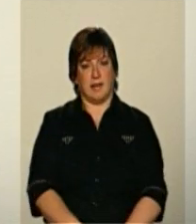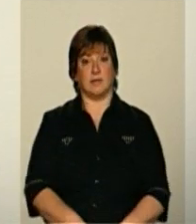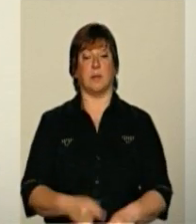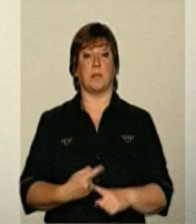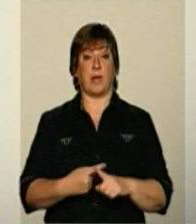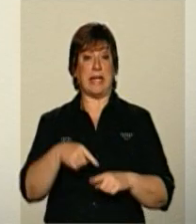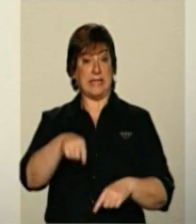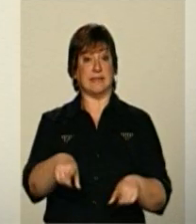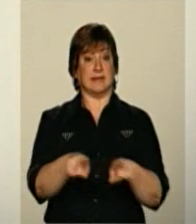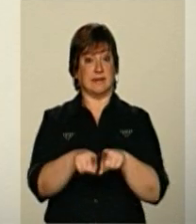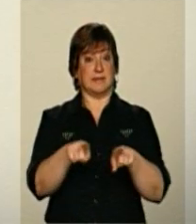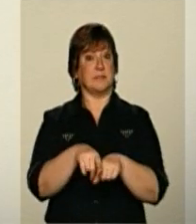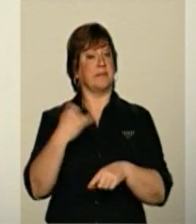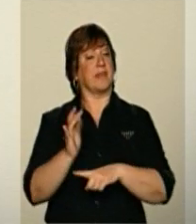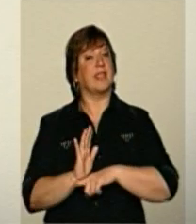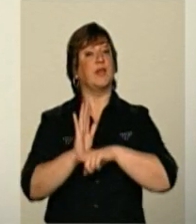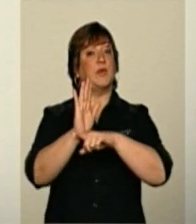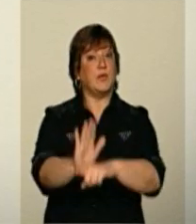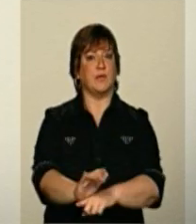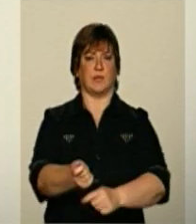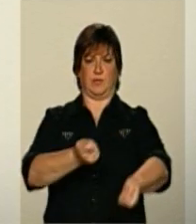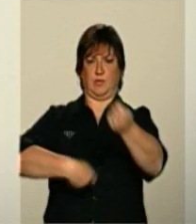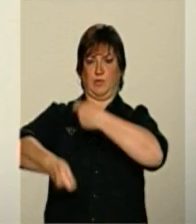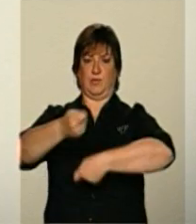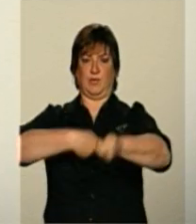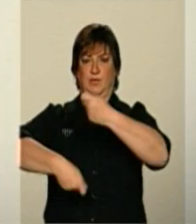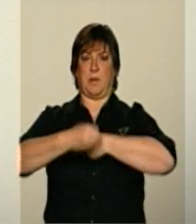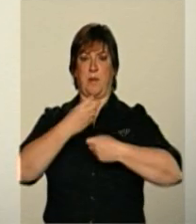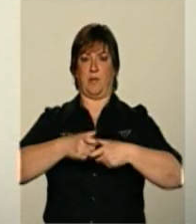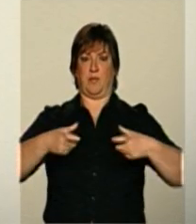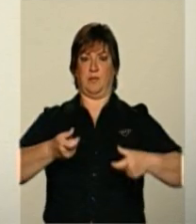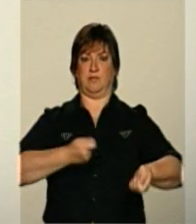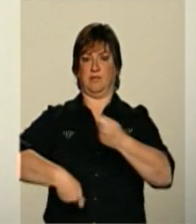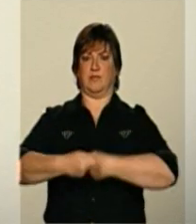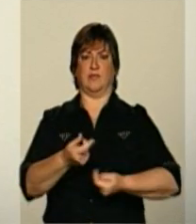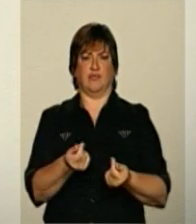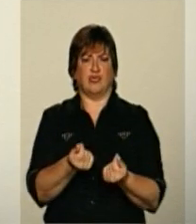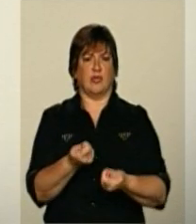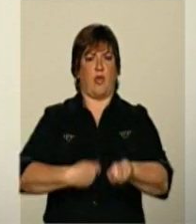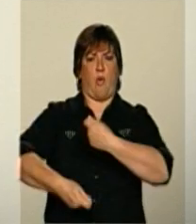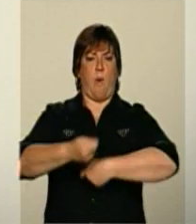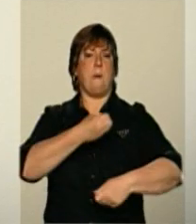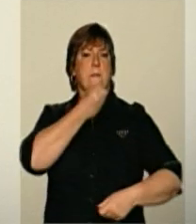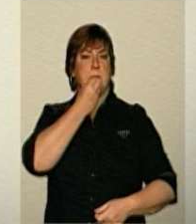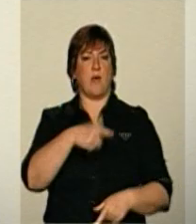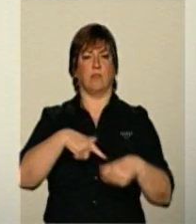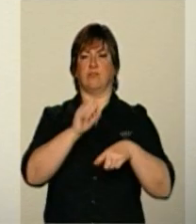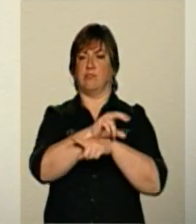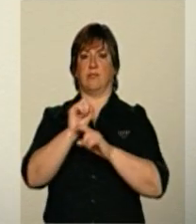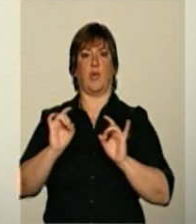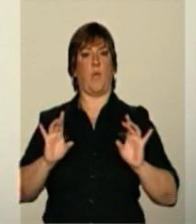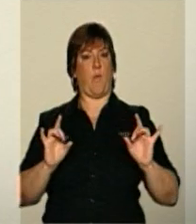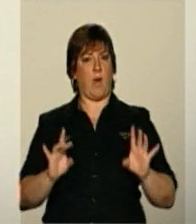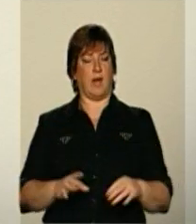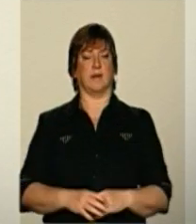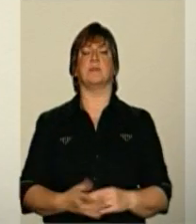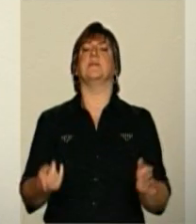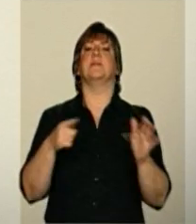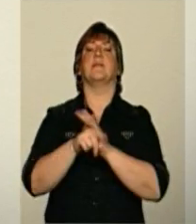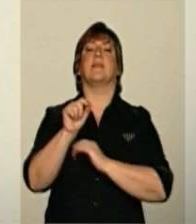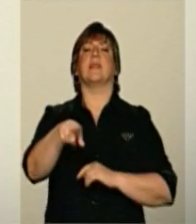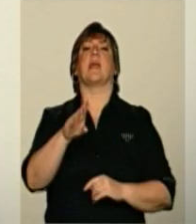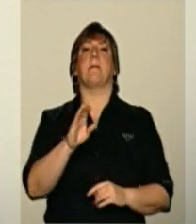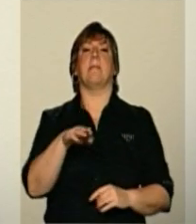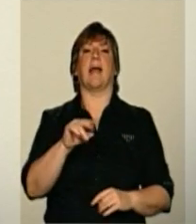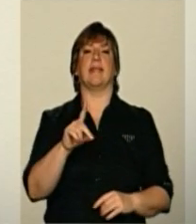isso também Luciano ajuda a movimentar Nossa indústria gerando cada vez mais empregos de qualidade e o serviço de banda